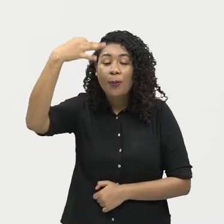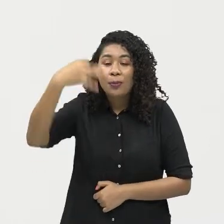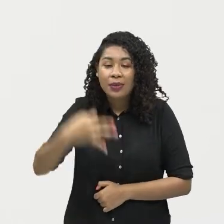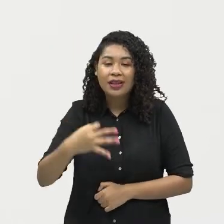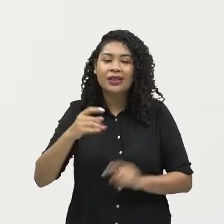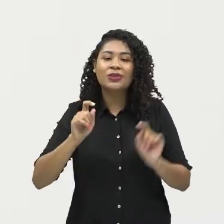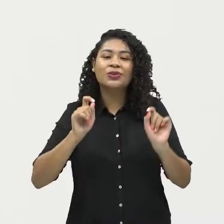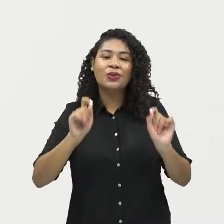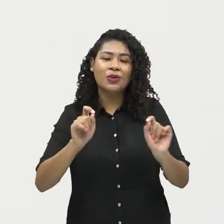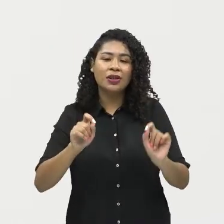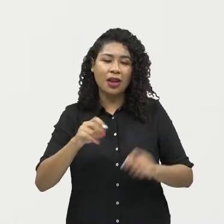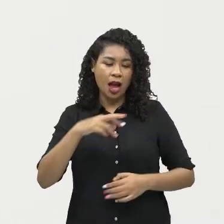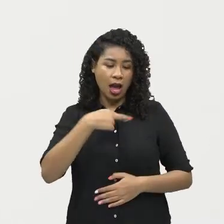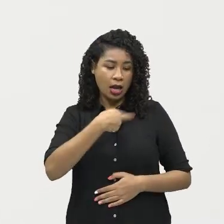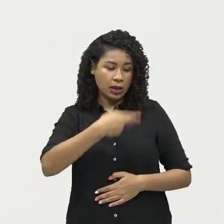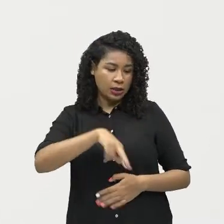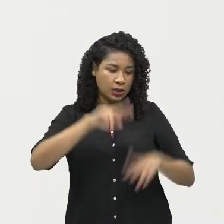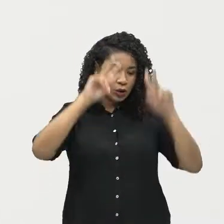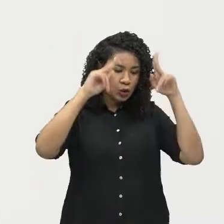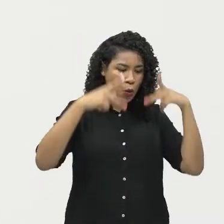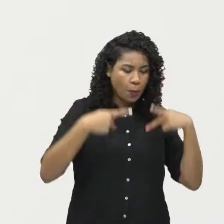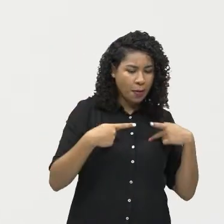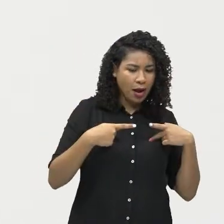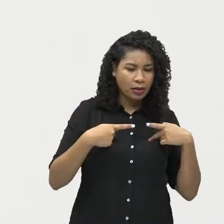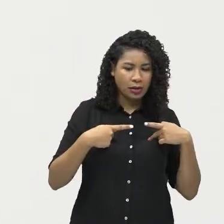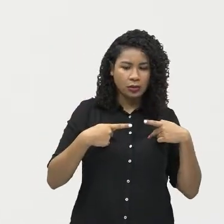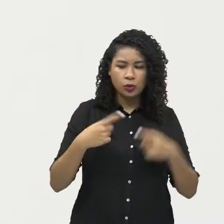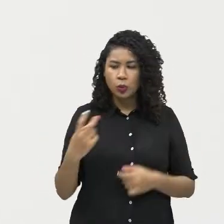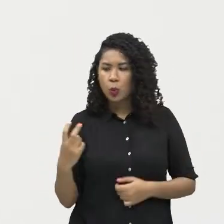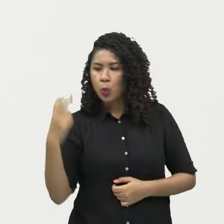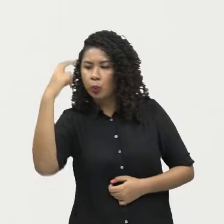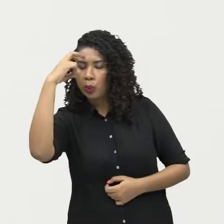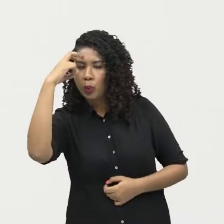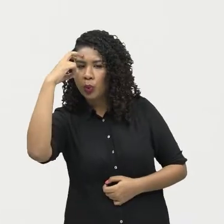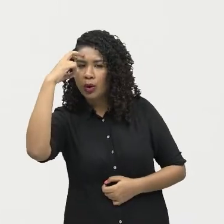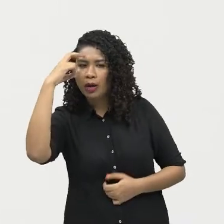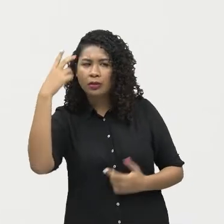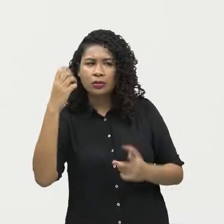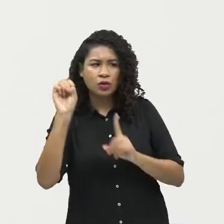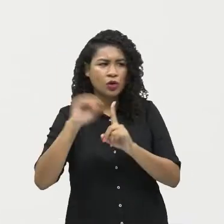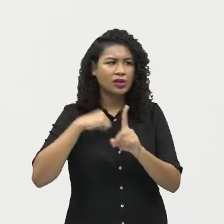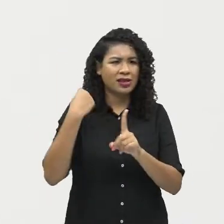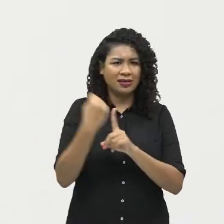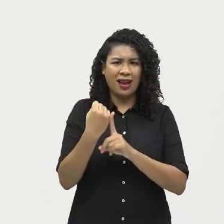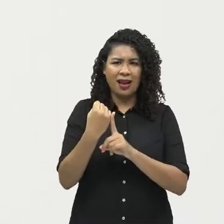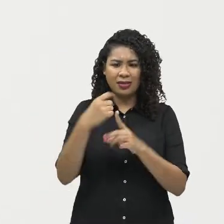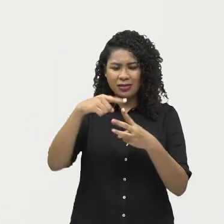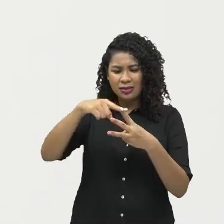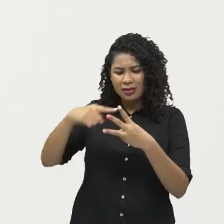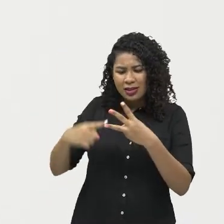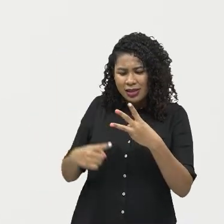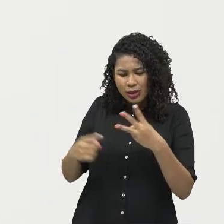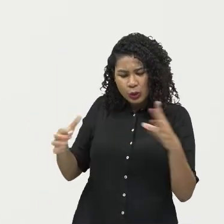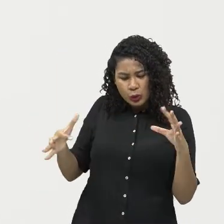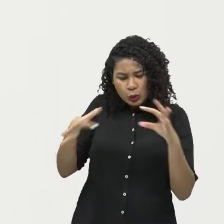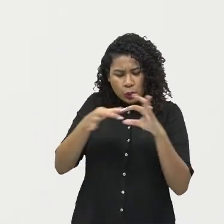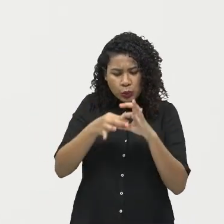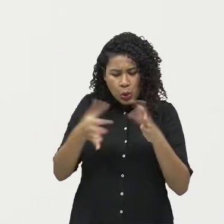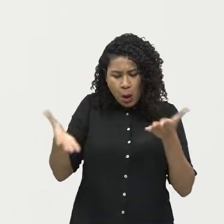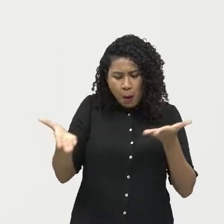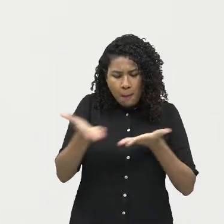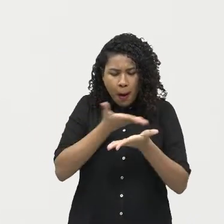religiosidade humana ela se relaciona com a cultura, né, e se relaciona com a sociedade.